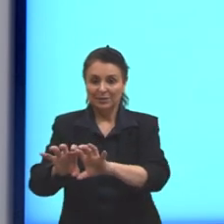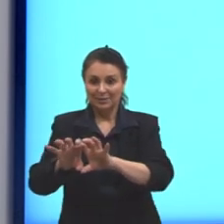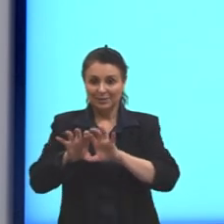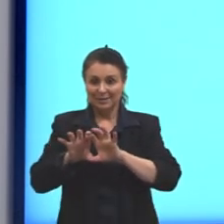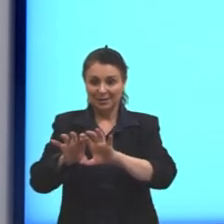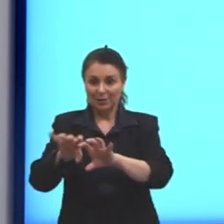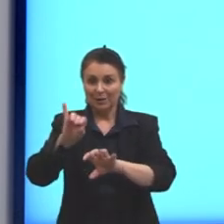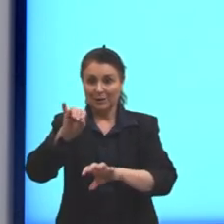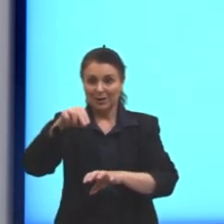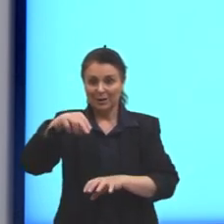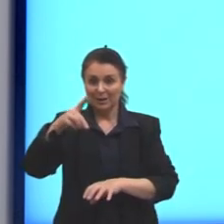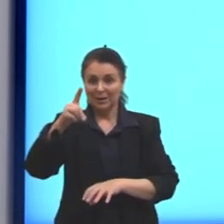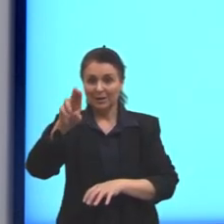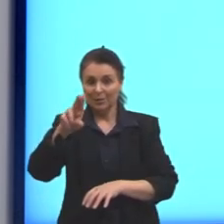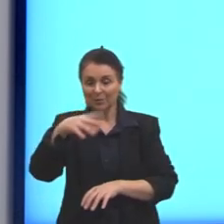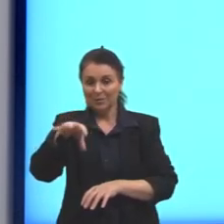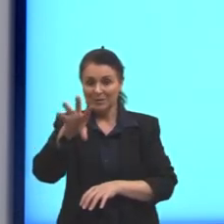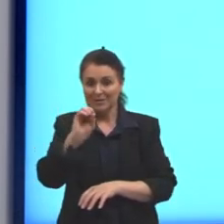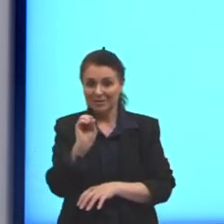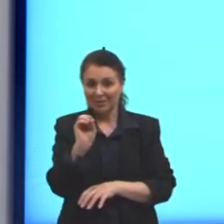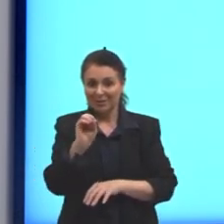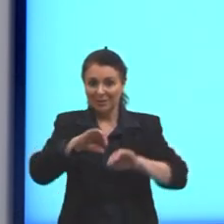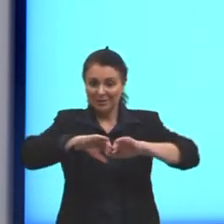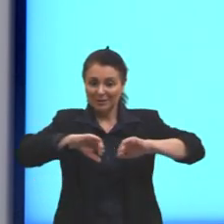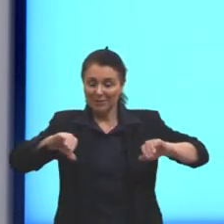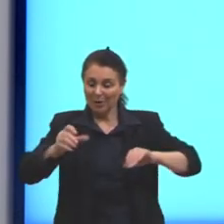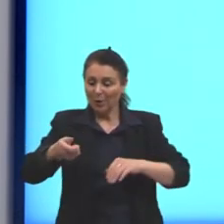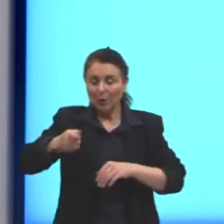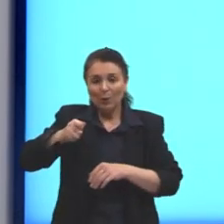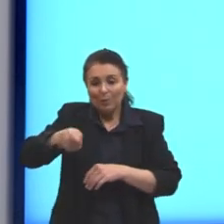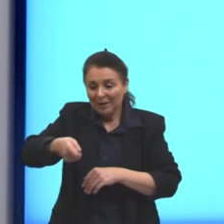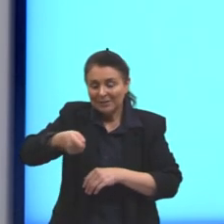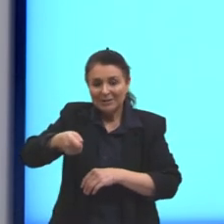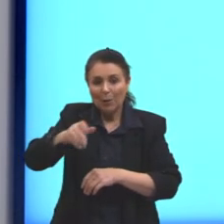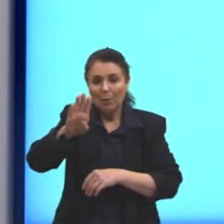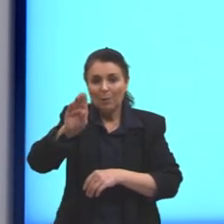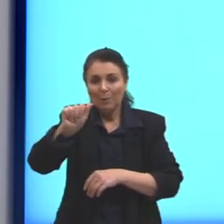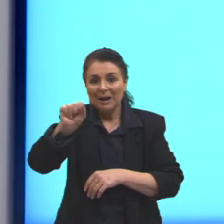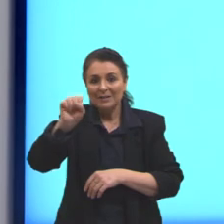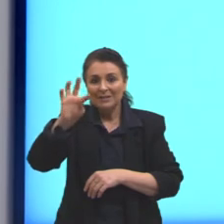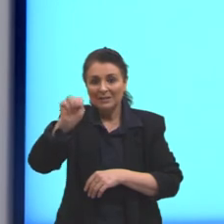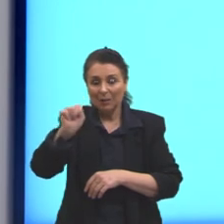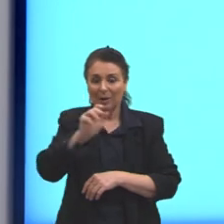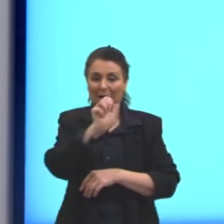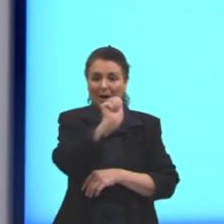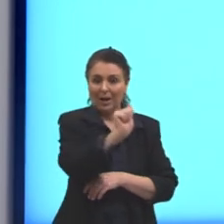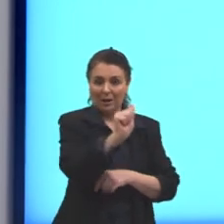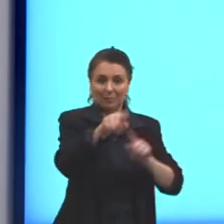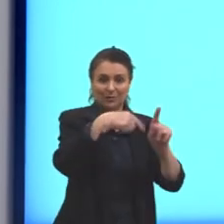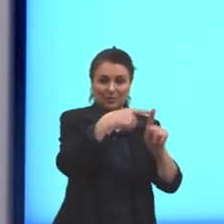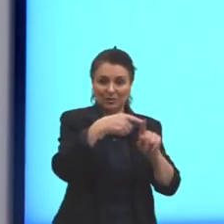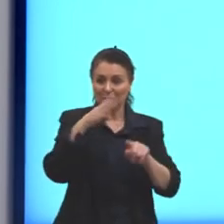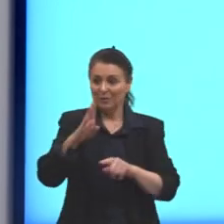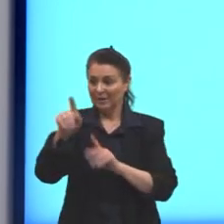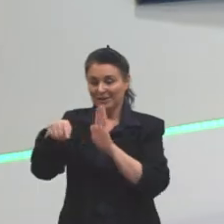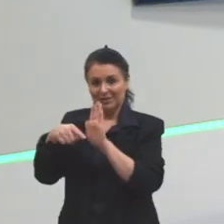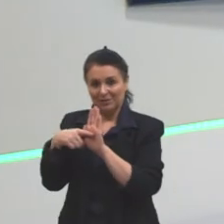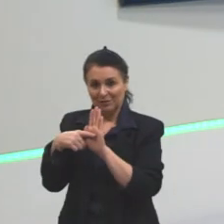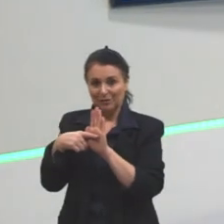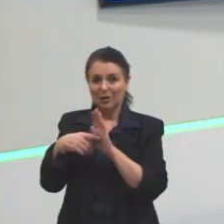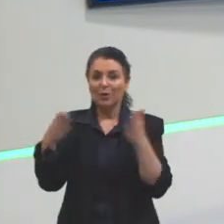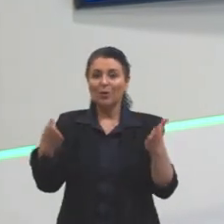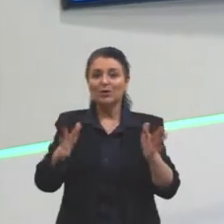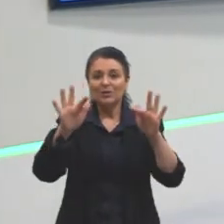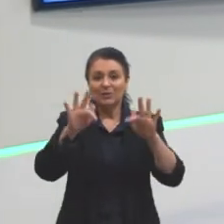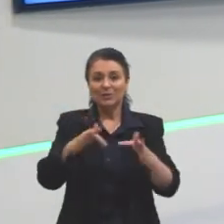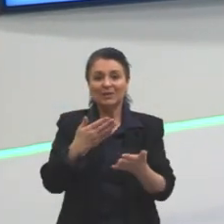ó a gente separou separou o bastão e o ar ficou positivo e o B negativo certo pessoal por hoje